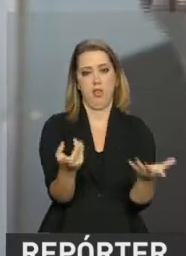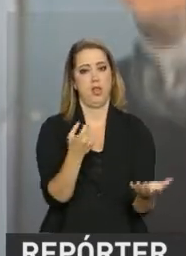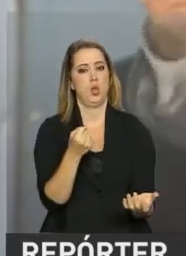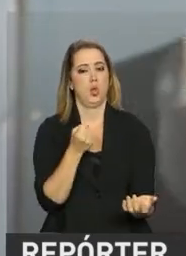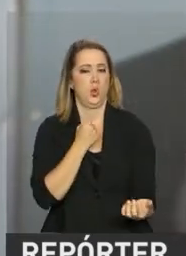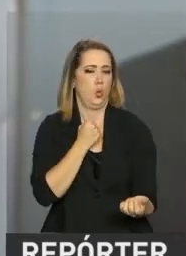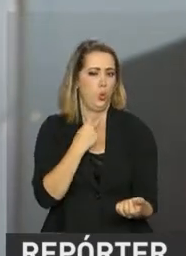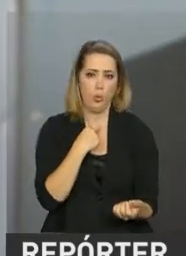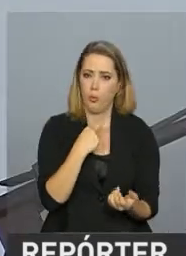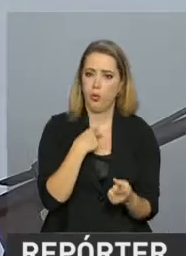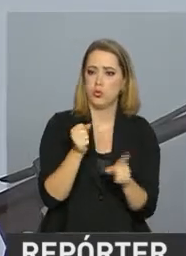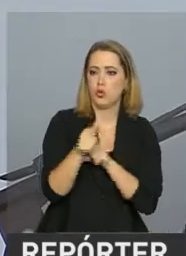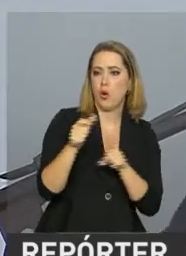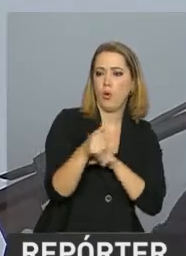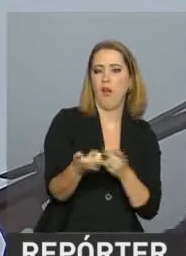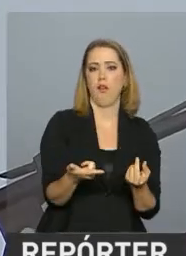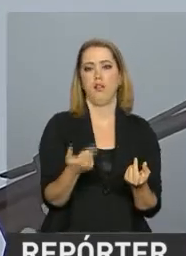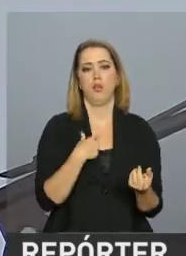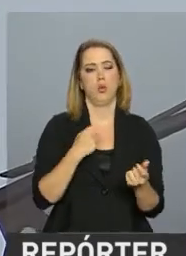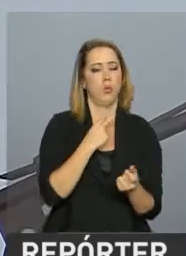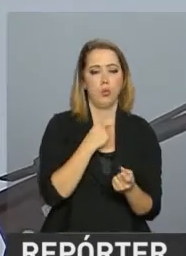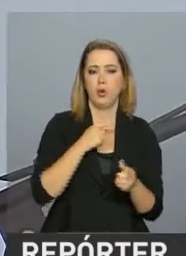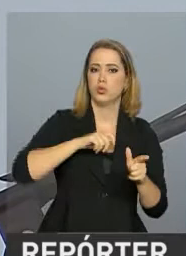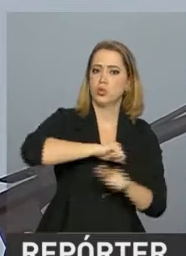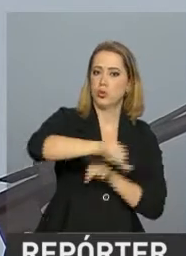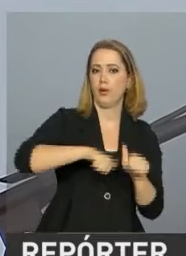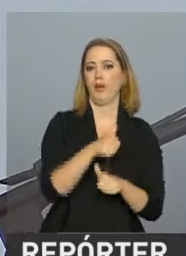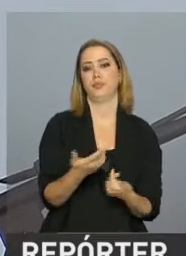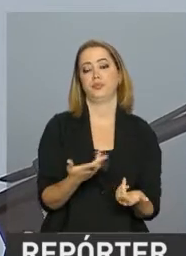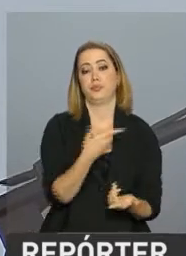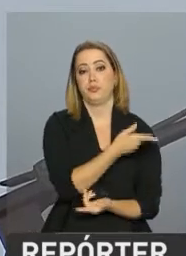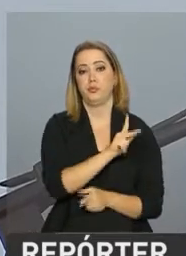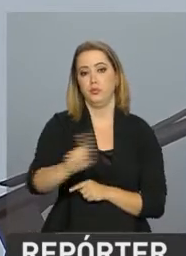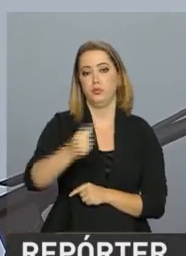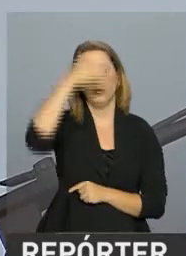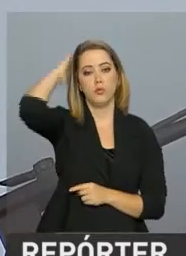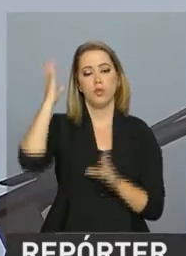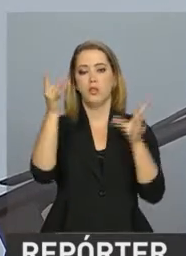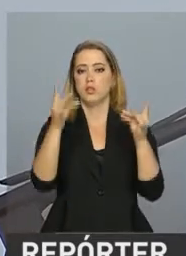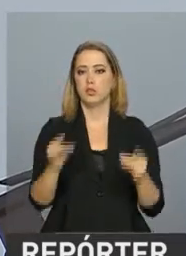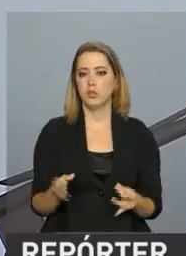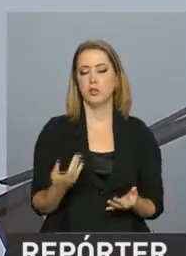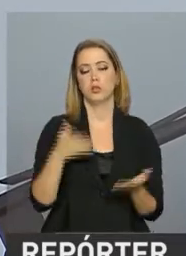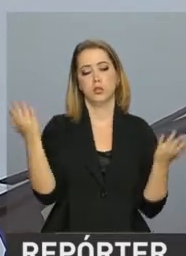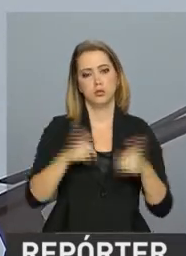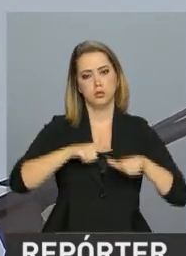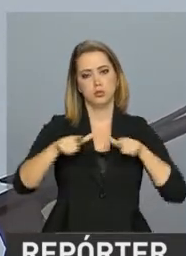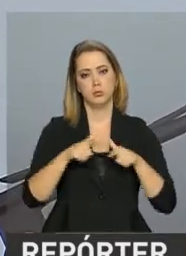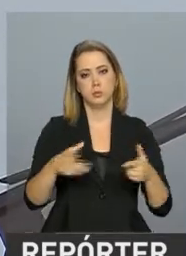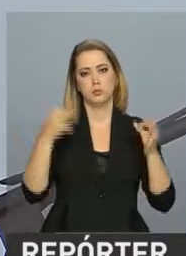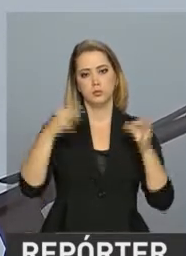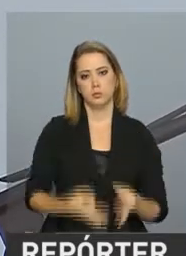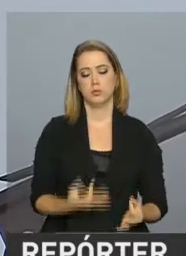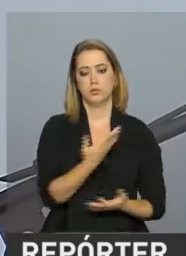trocar esse imóvel já o presidente michel temer destacou quê o governo trabalha para colocar o país nos trilhos